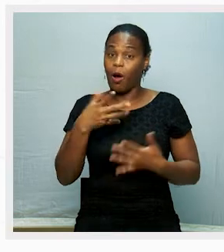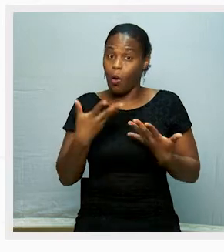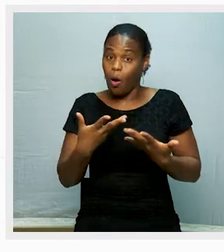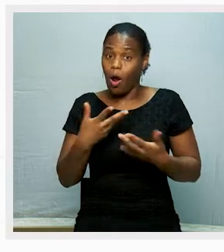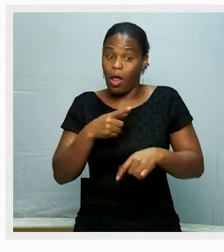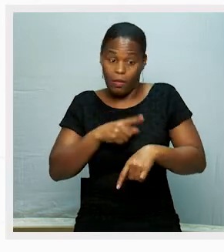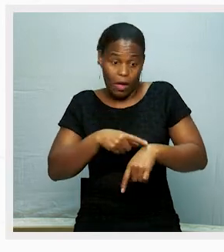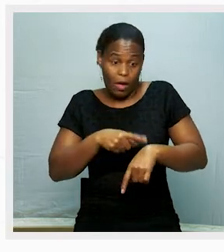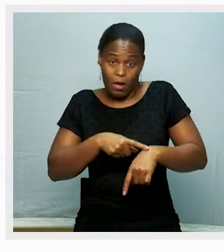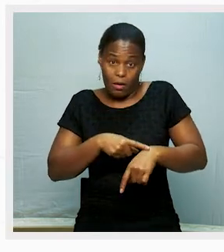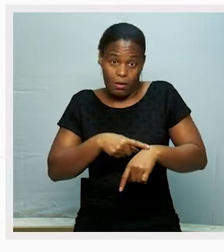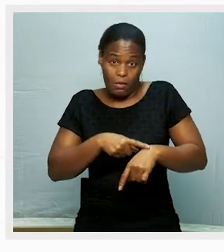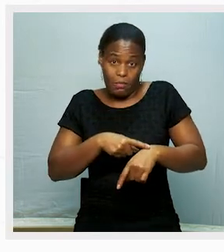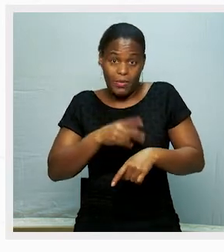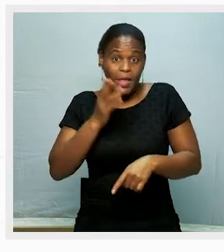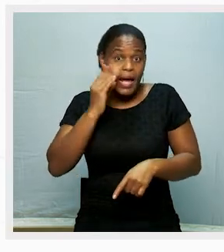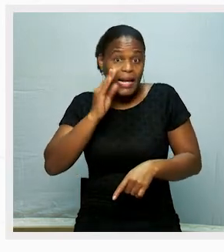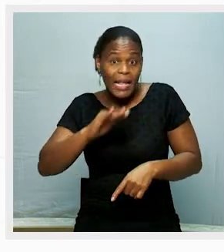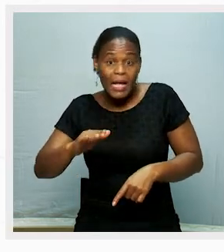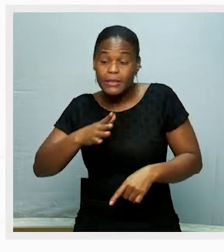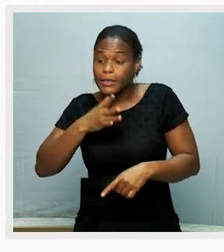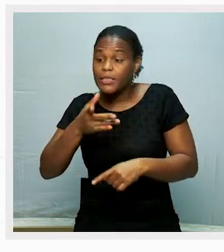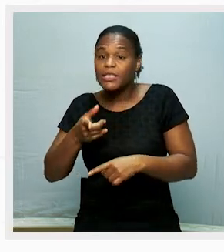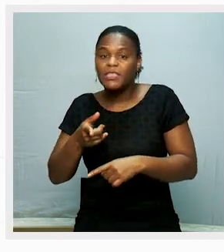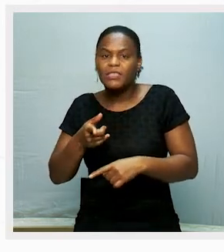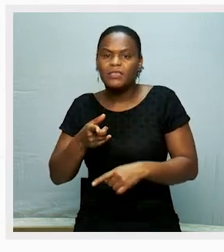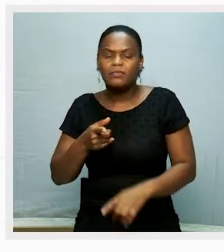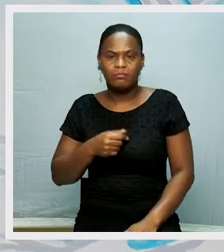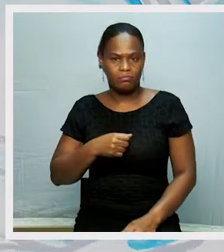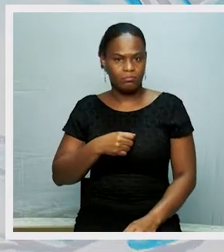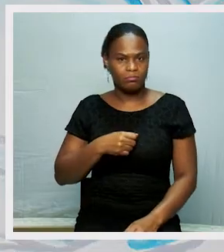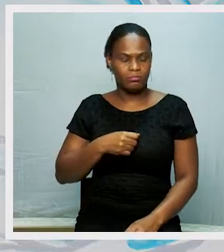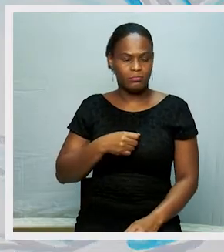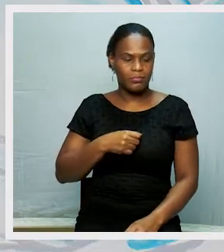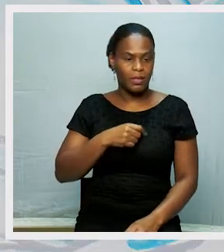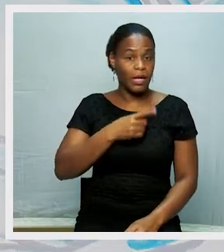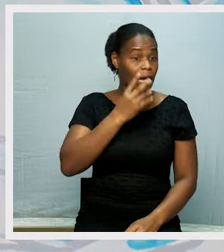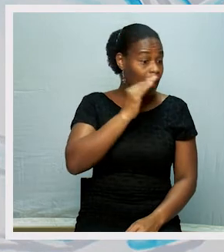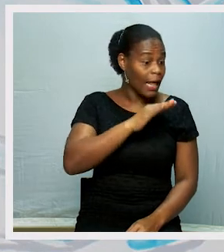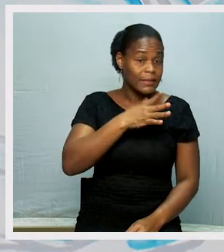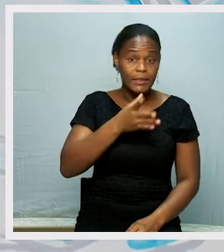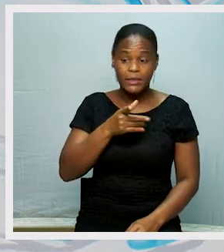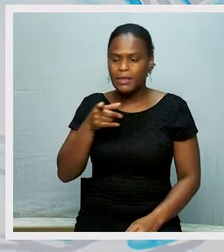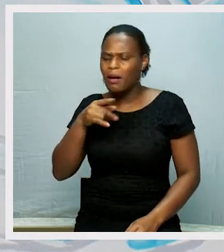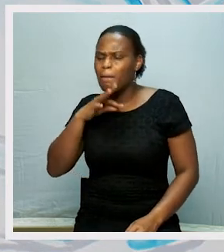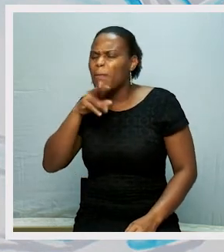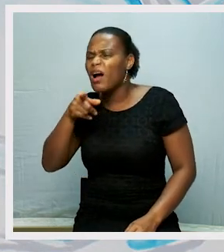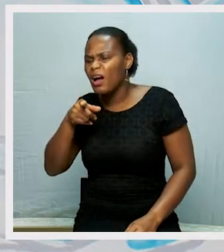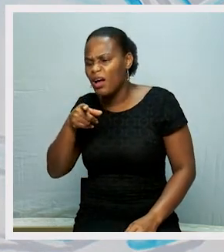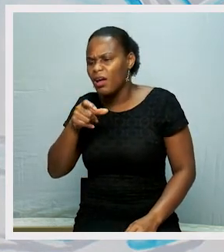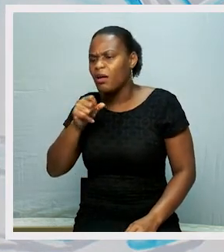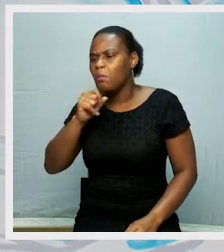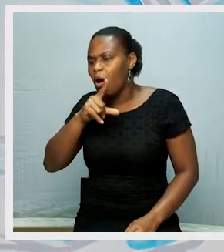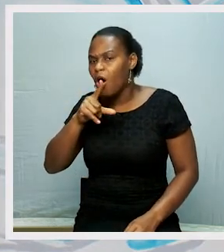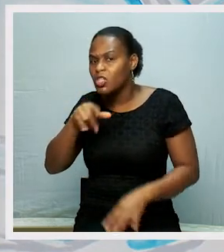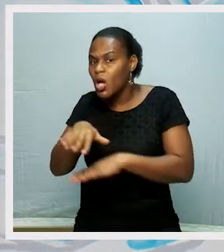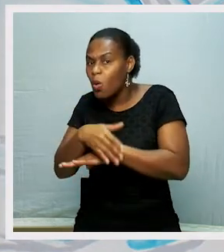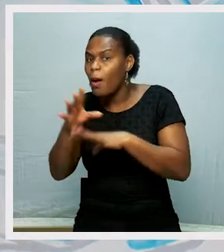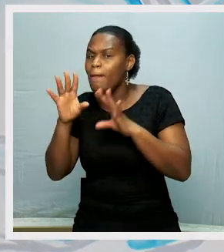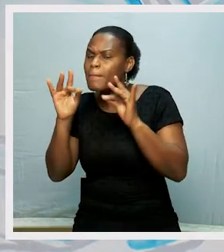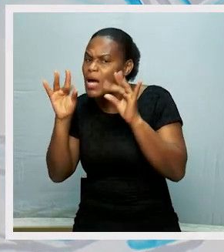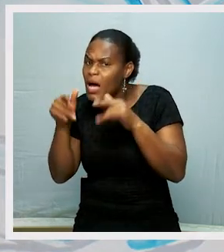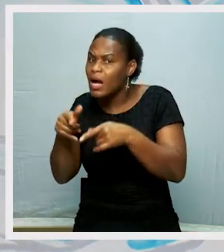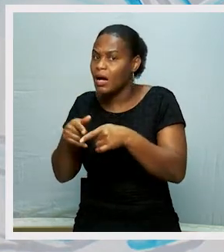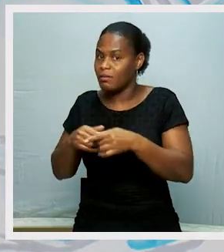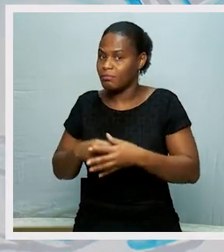Nesta fase em que vivemos, e uma criança pronunciar isto: mãe, posso brincar lá fora?